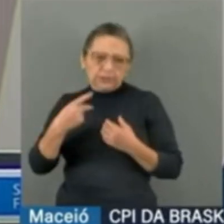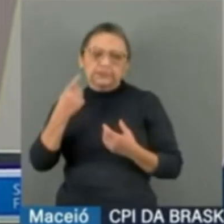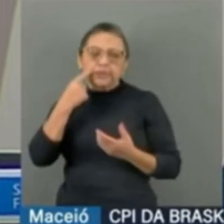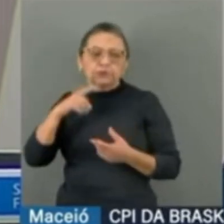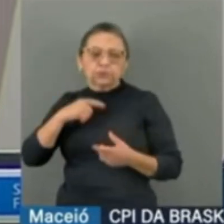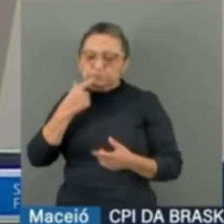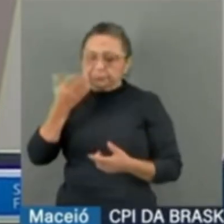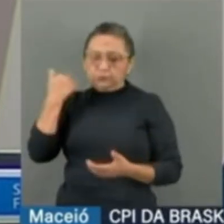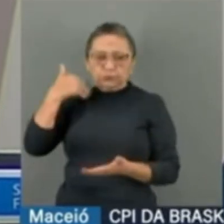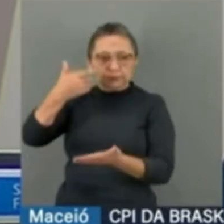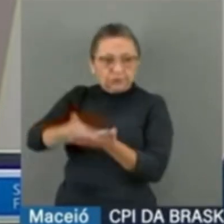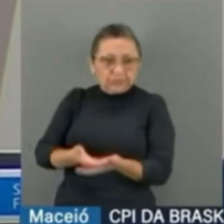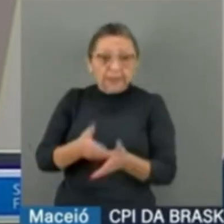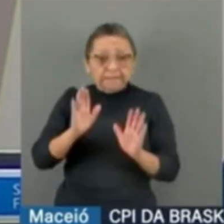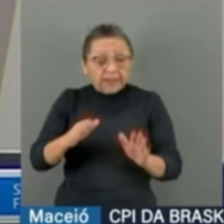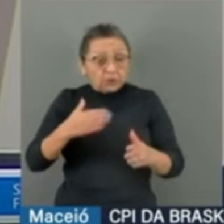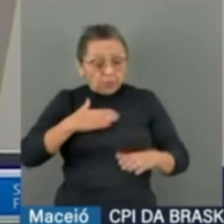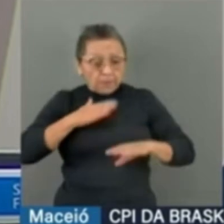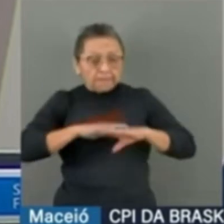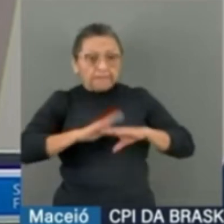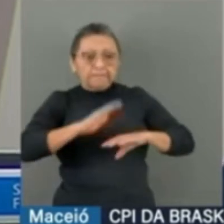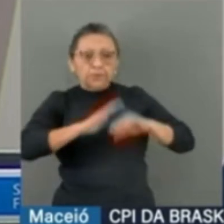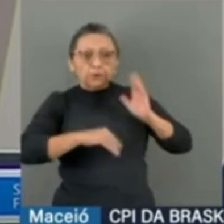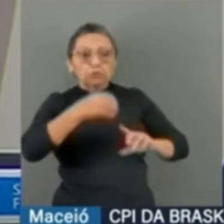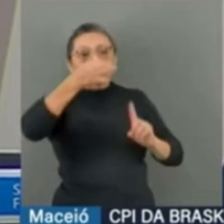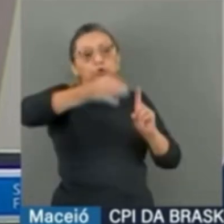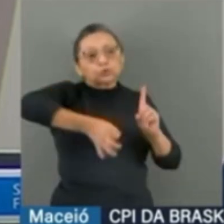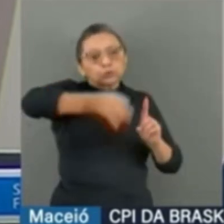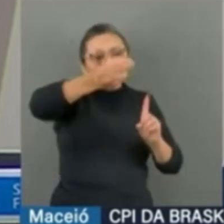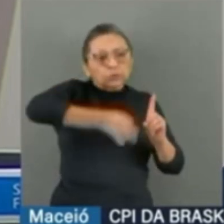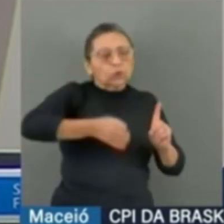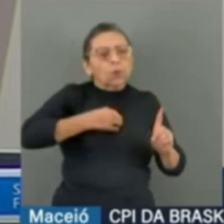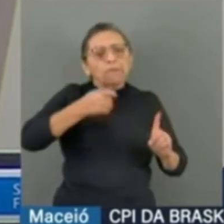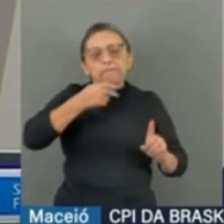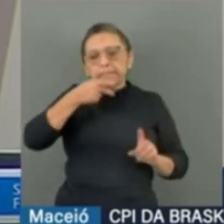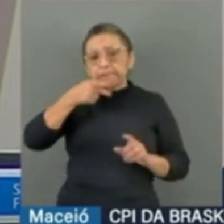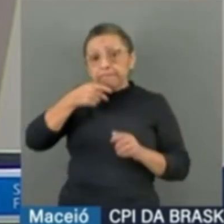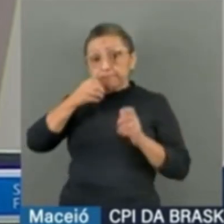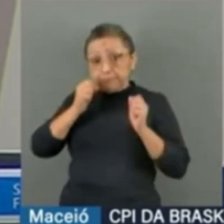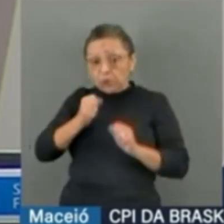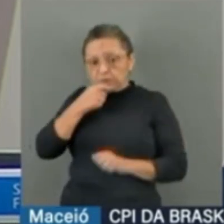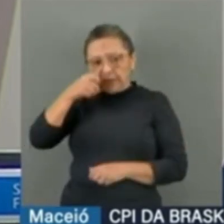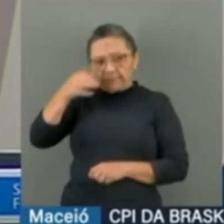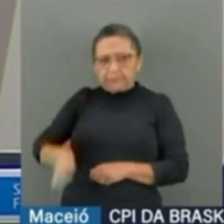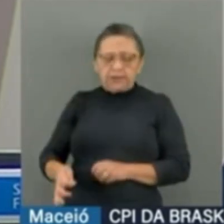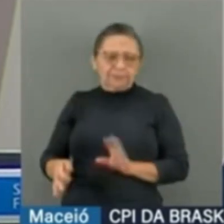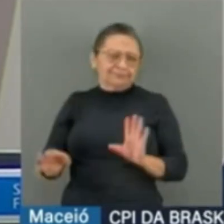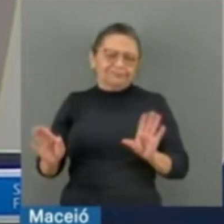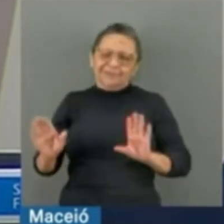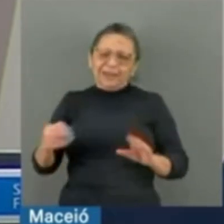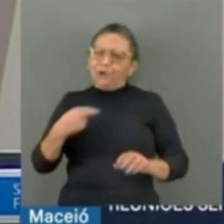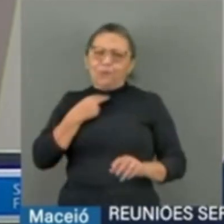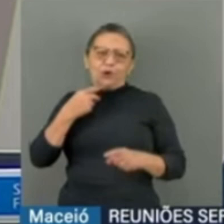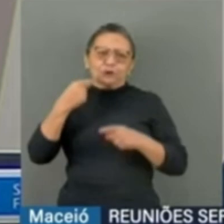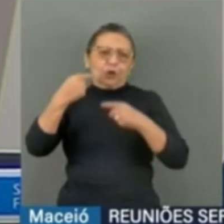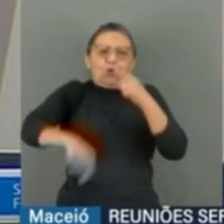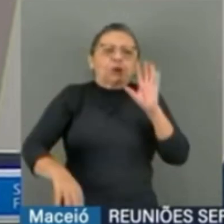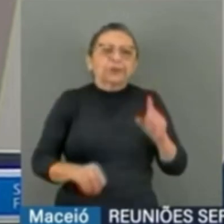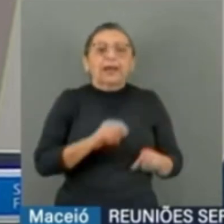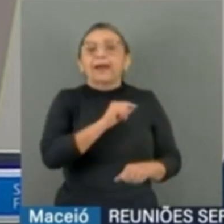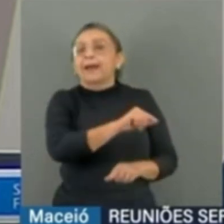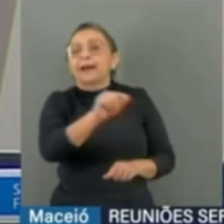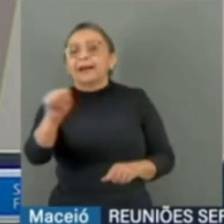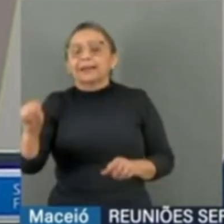dias. Mas, como jurista, o que eu posso afirmar a Vossa Excelência é: não posso ser contra aquilo